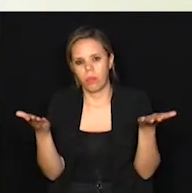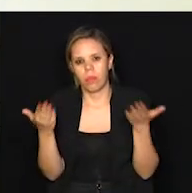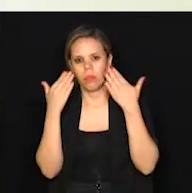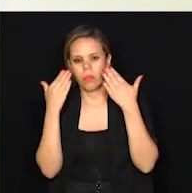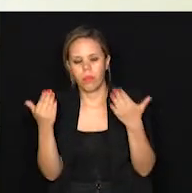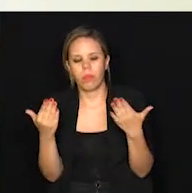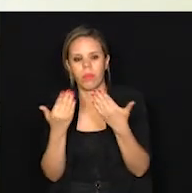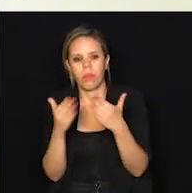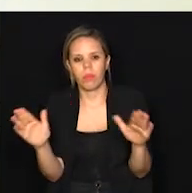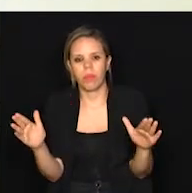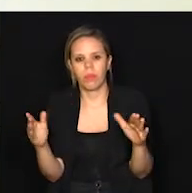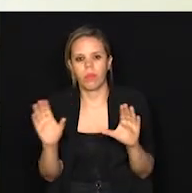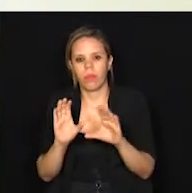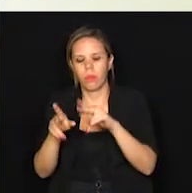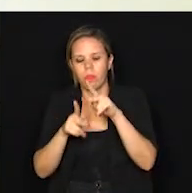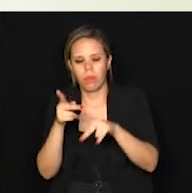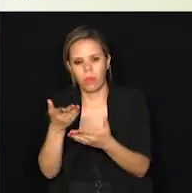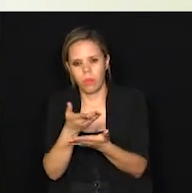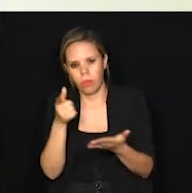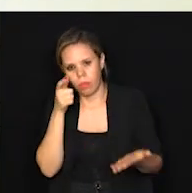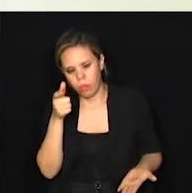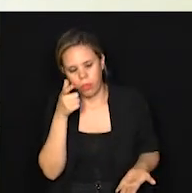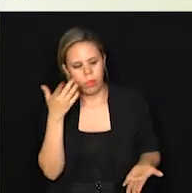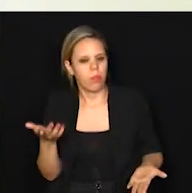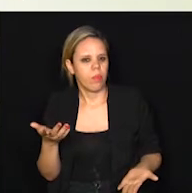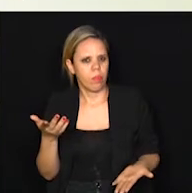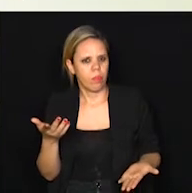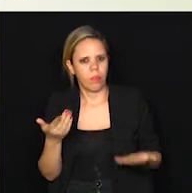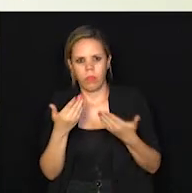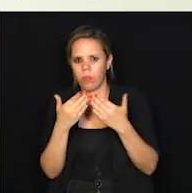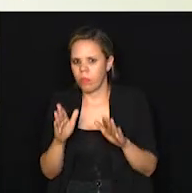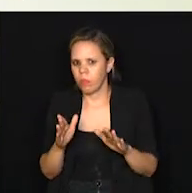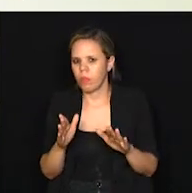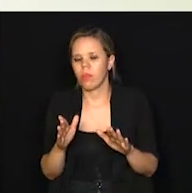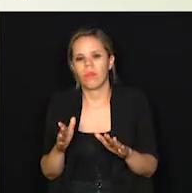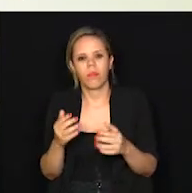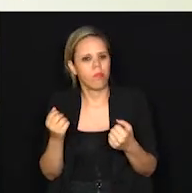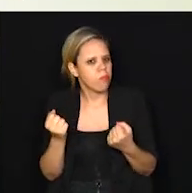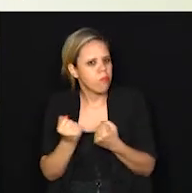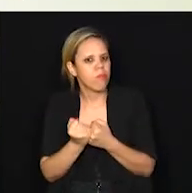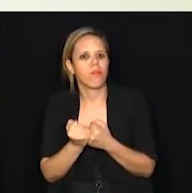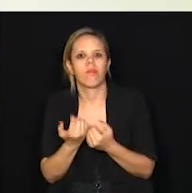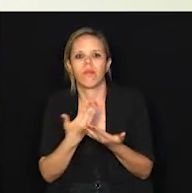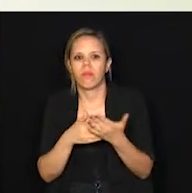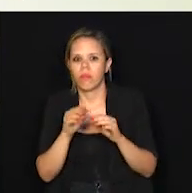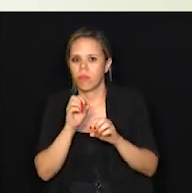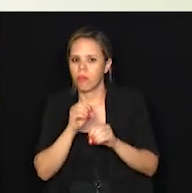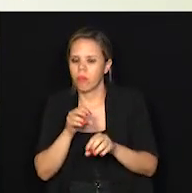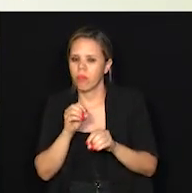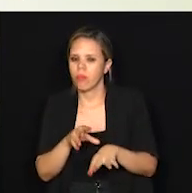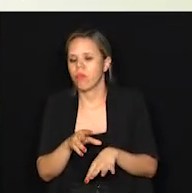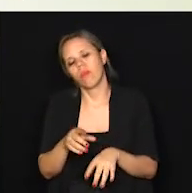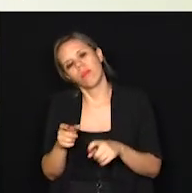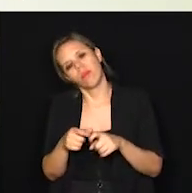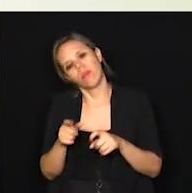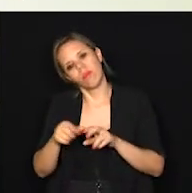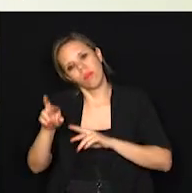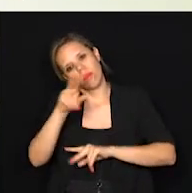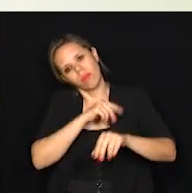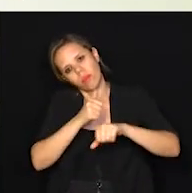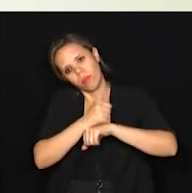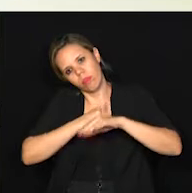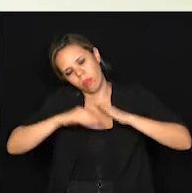com atendimento de maneira segura, gradual e opcional às famílias. Para acolhimento socioemocional das